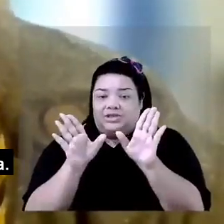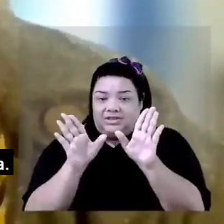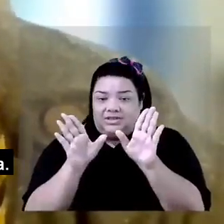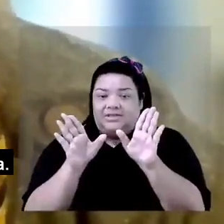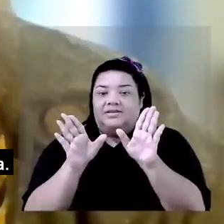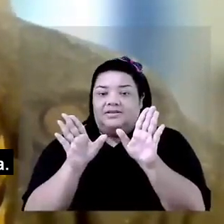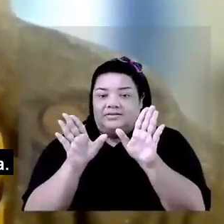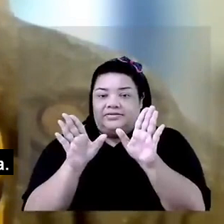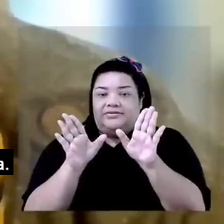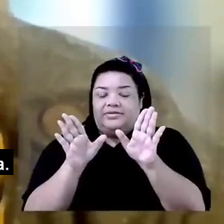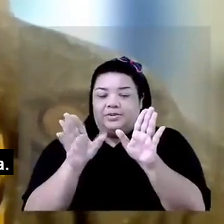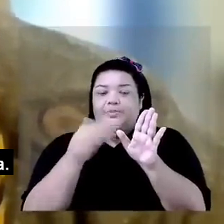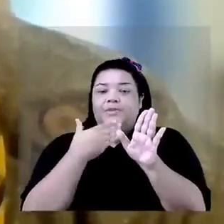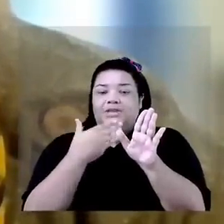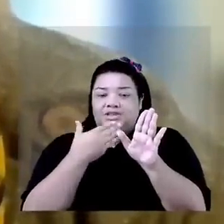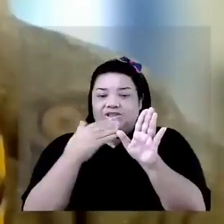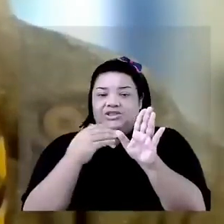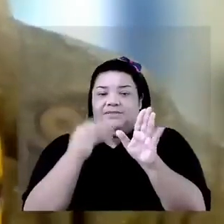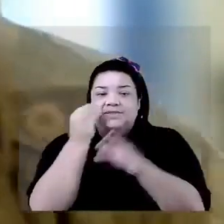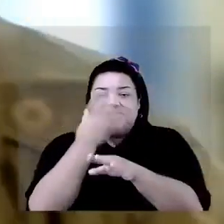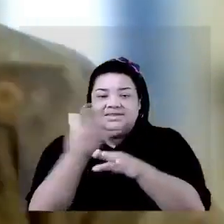essa apresentação. Obrigada.